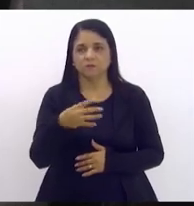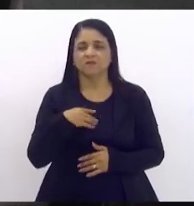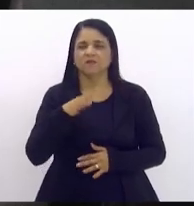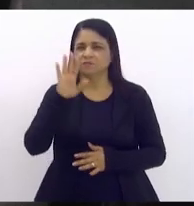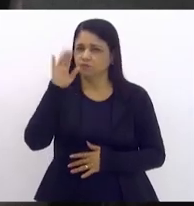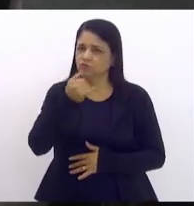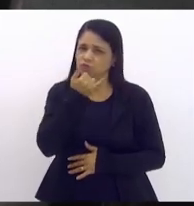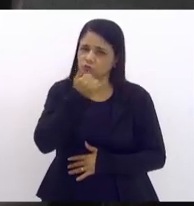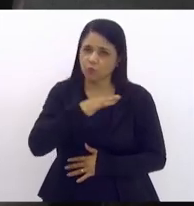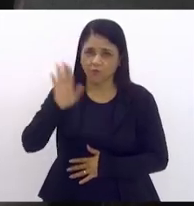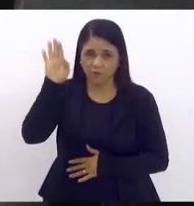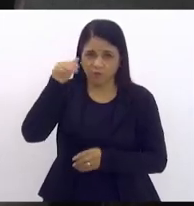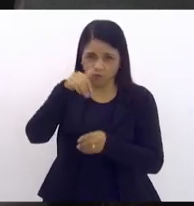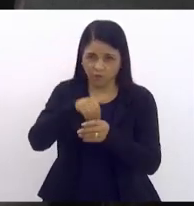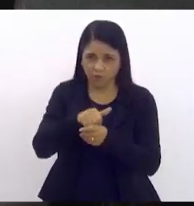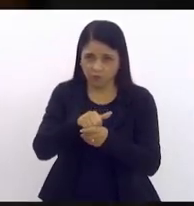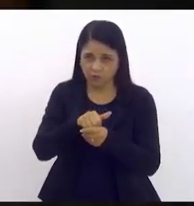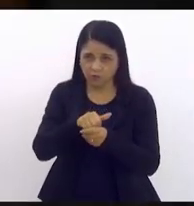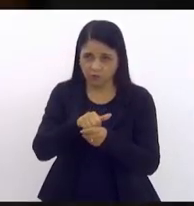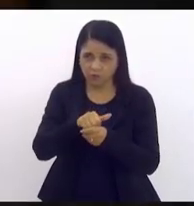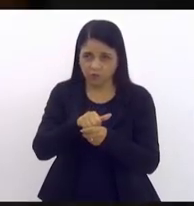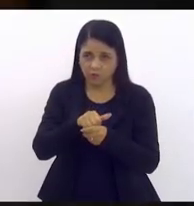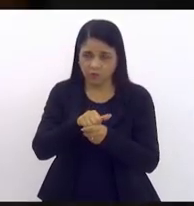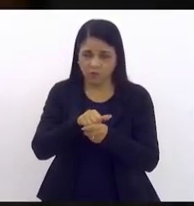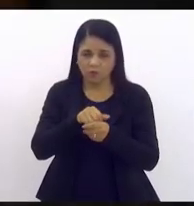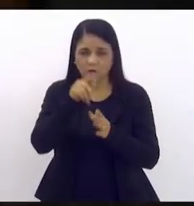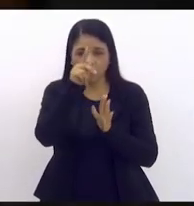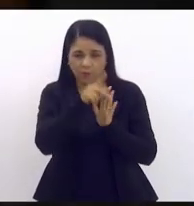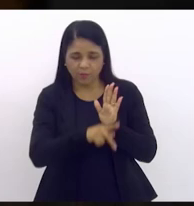pois rapidamente? Não, deputada Verônica, o seu projeto